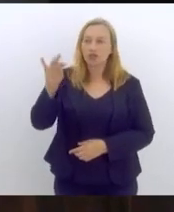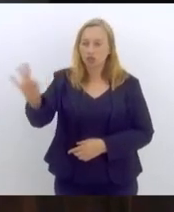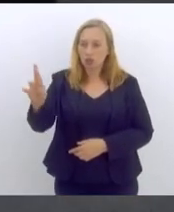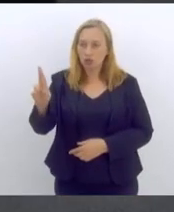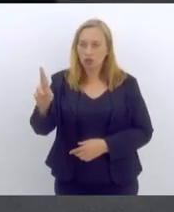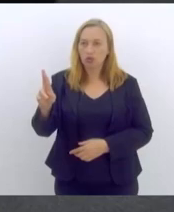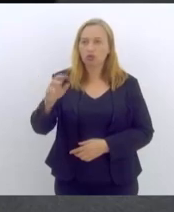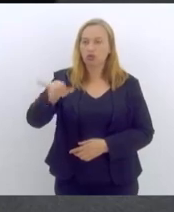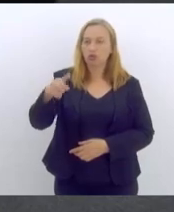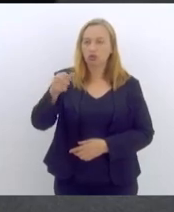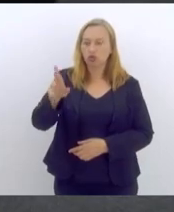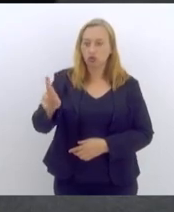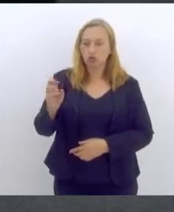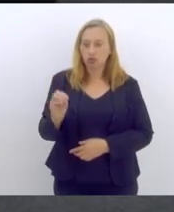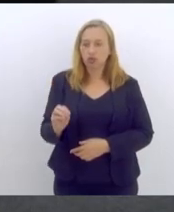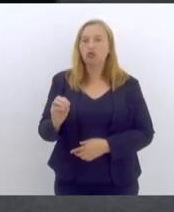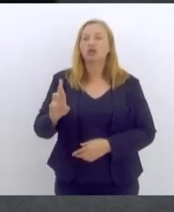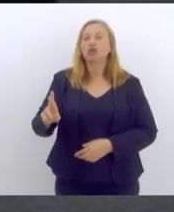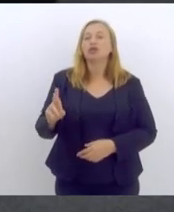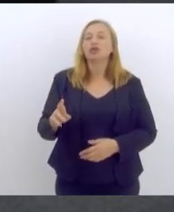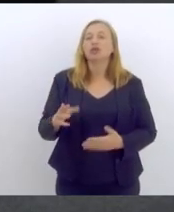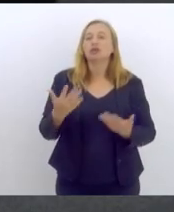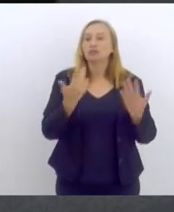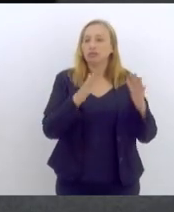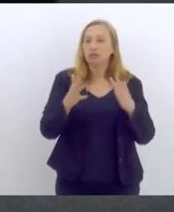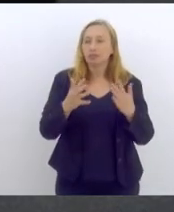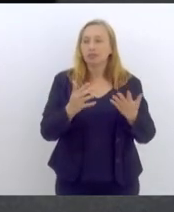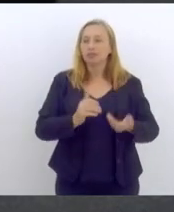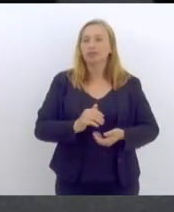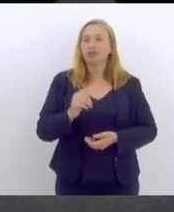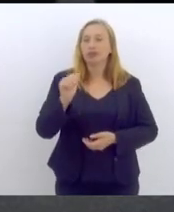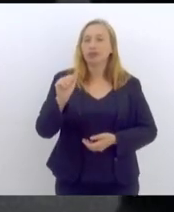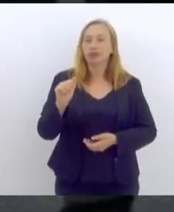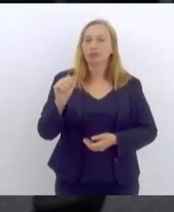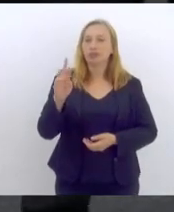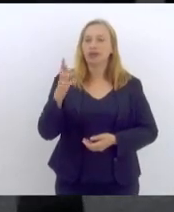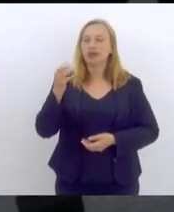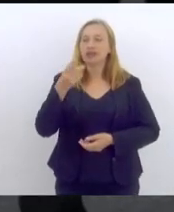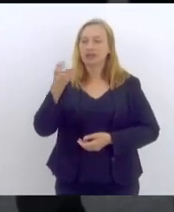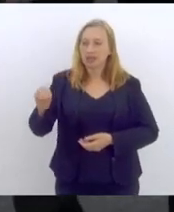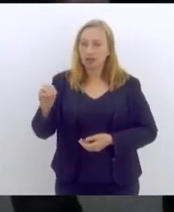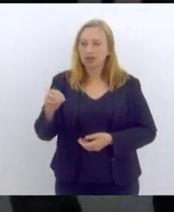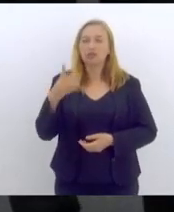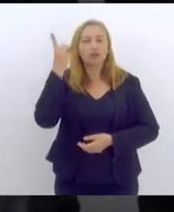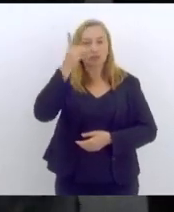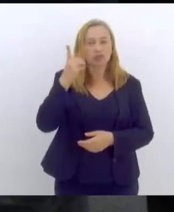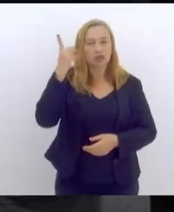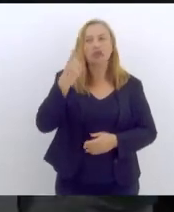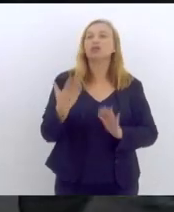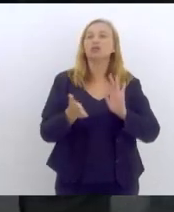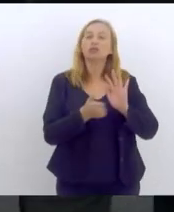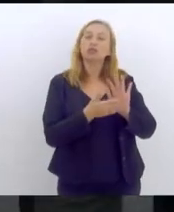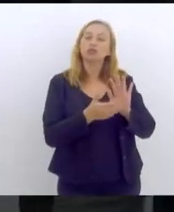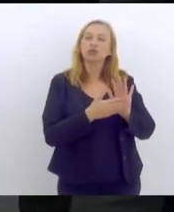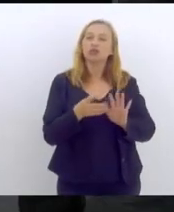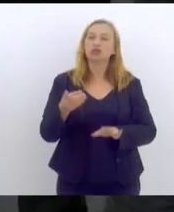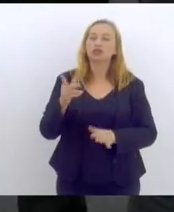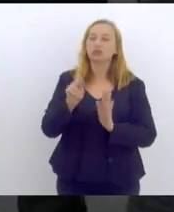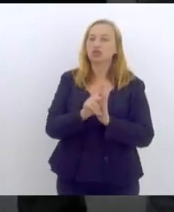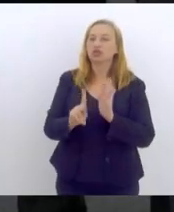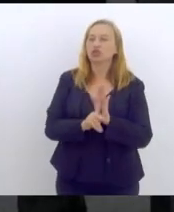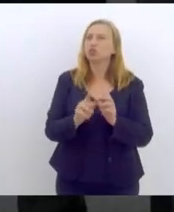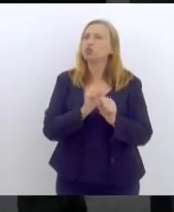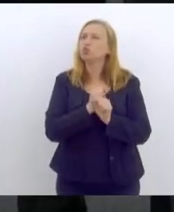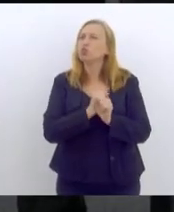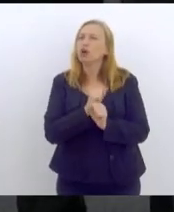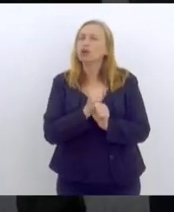Presidente, primeiro saudar a iniciativa do deputado Brazão, que propôs esse projeto no ano de,